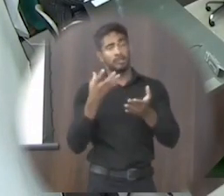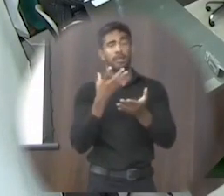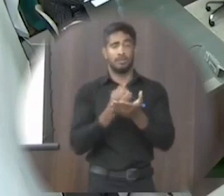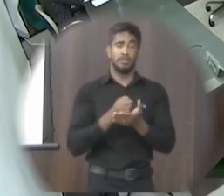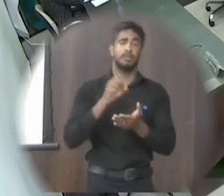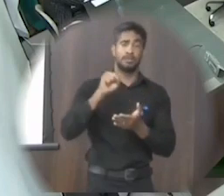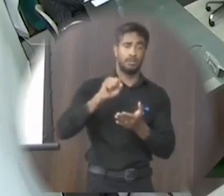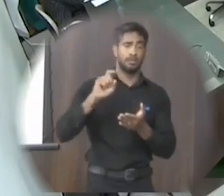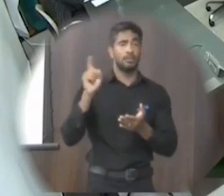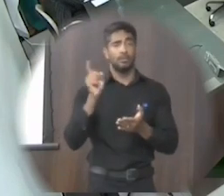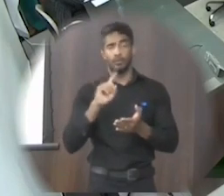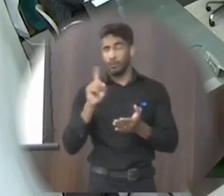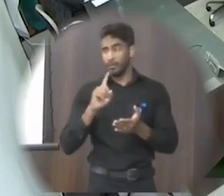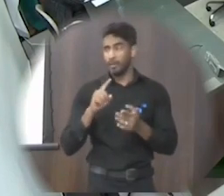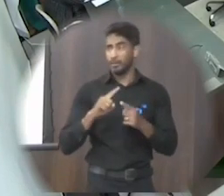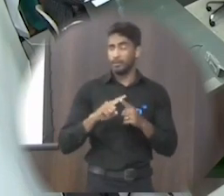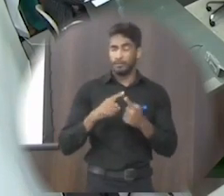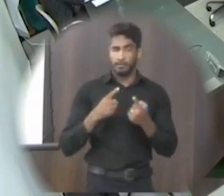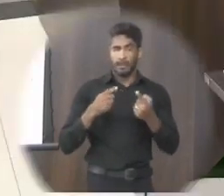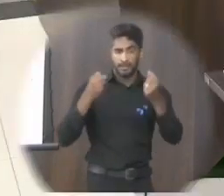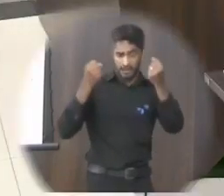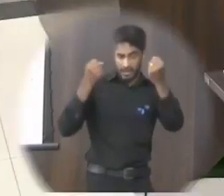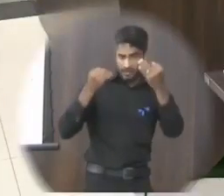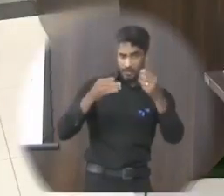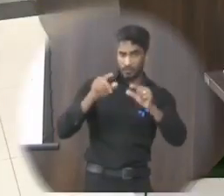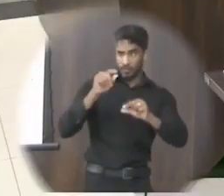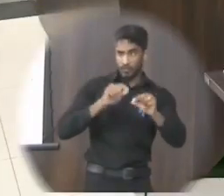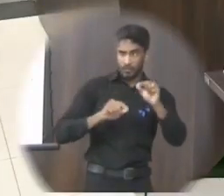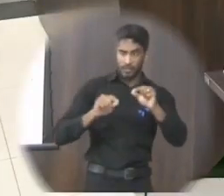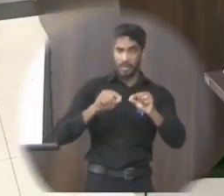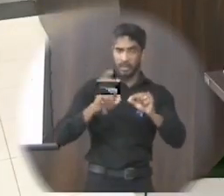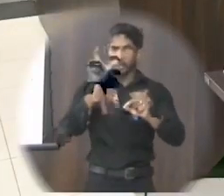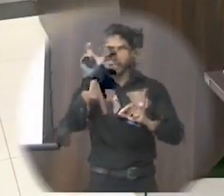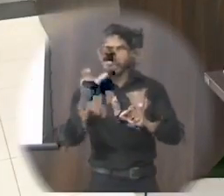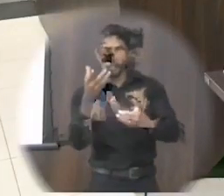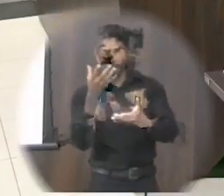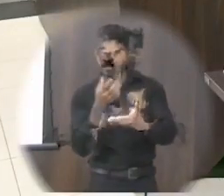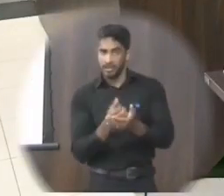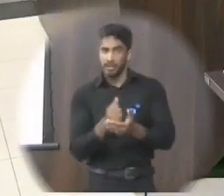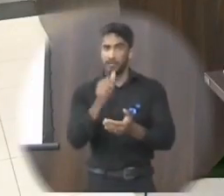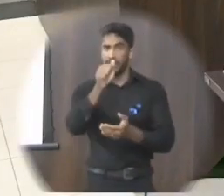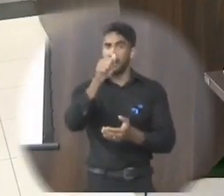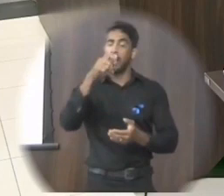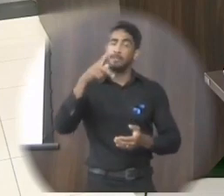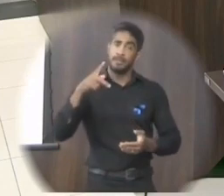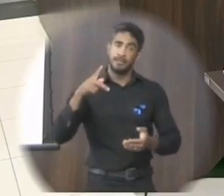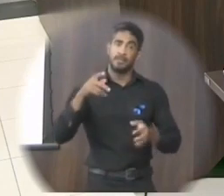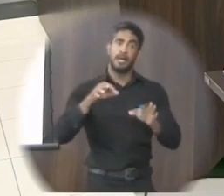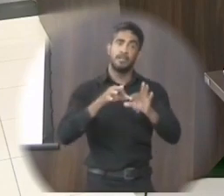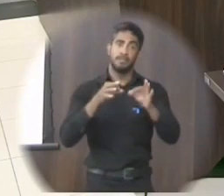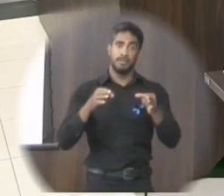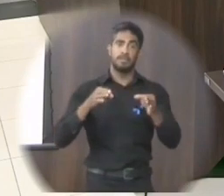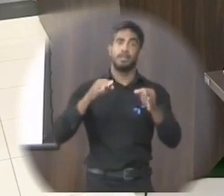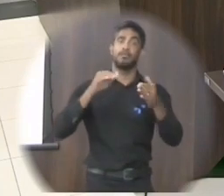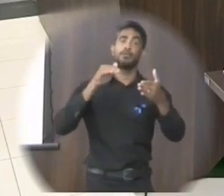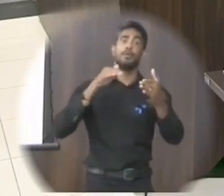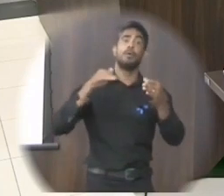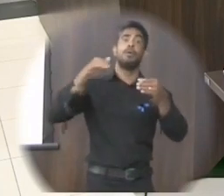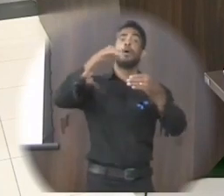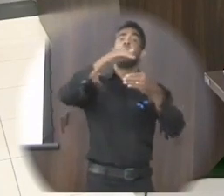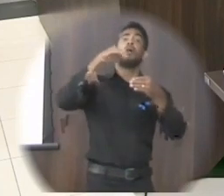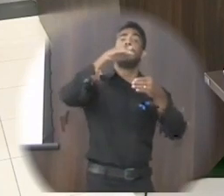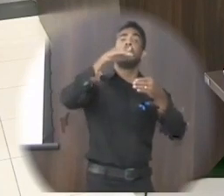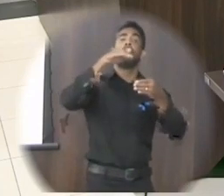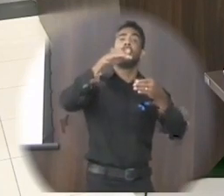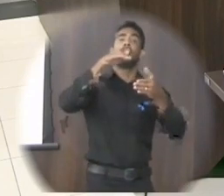Agora, segundo o que ele falou, não. Quem não aderir vai aposentar simplesmente com o teto. A mais do teto,